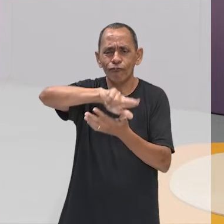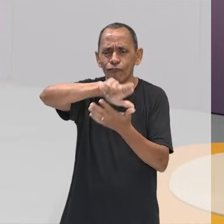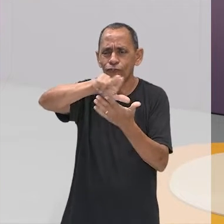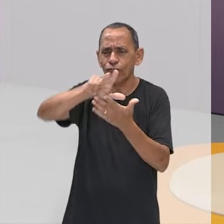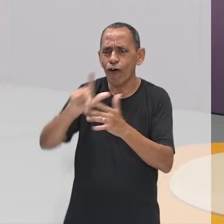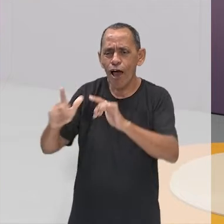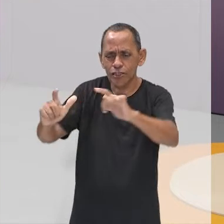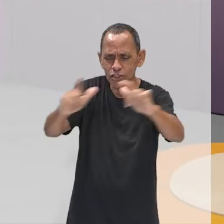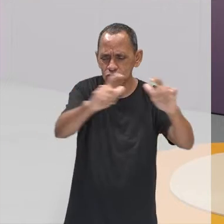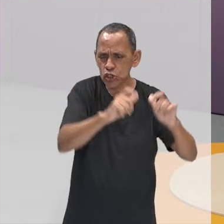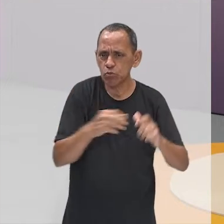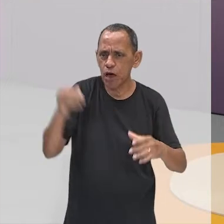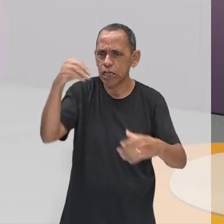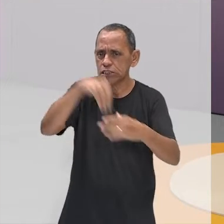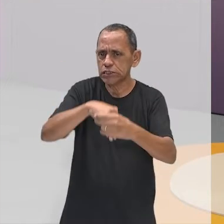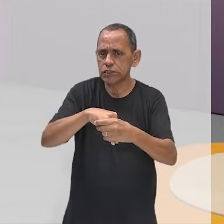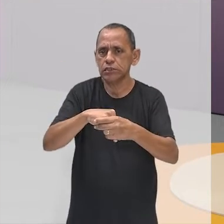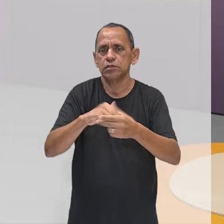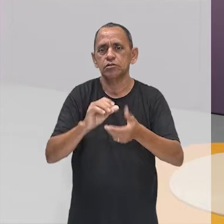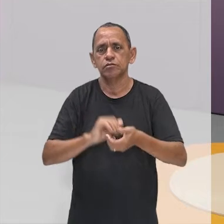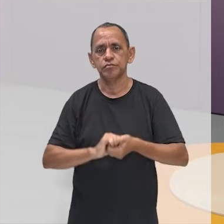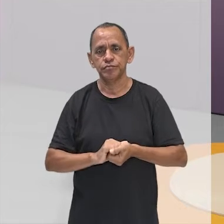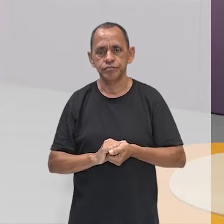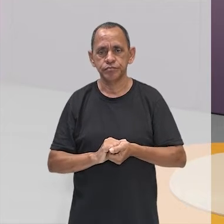aí uma